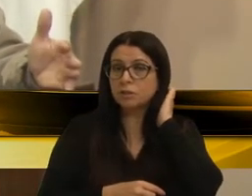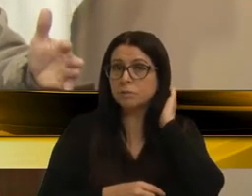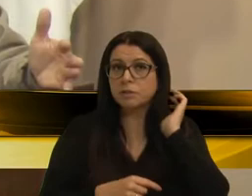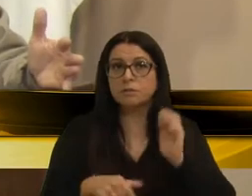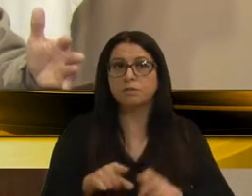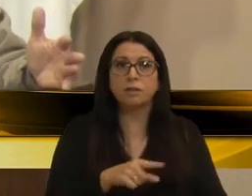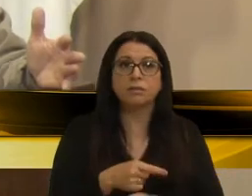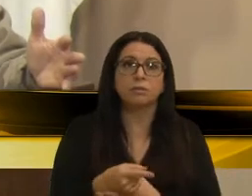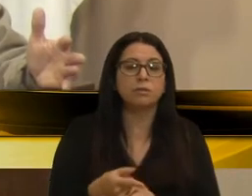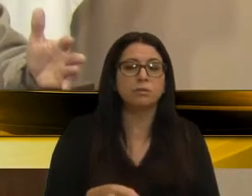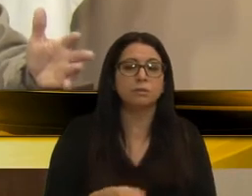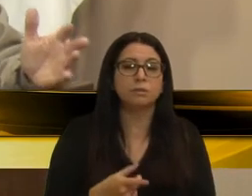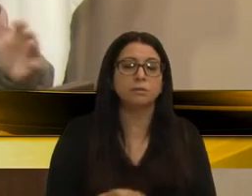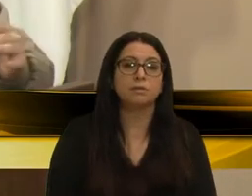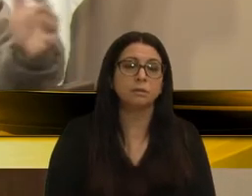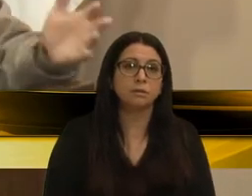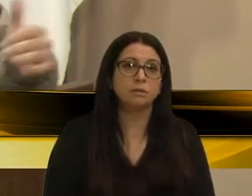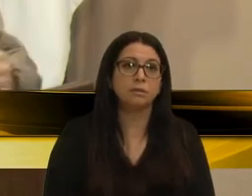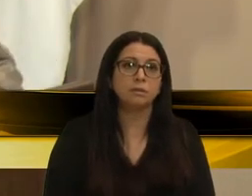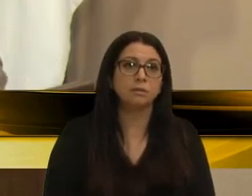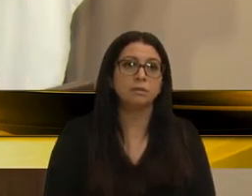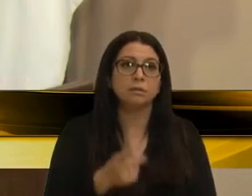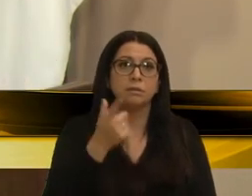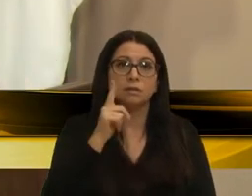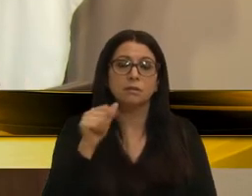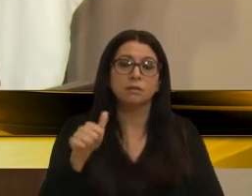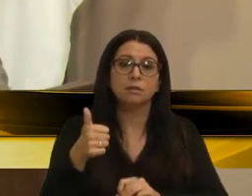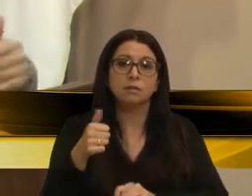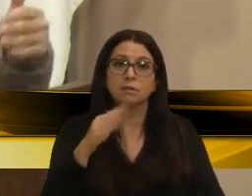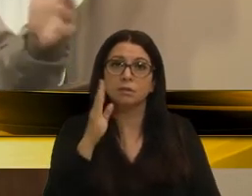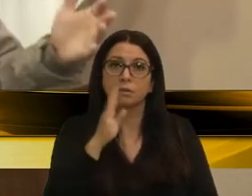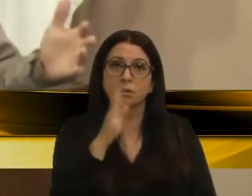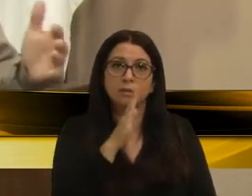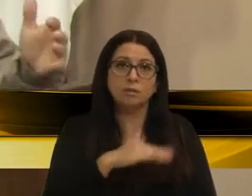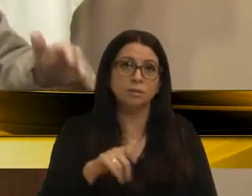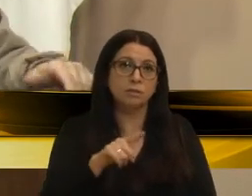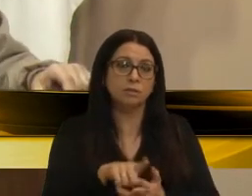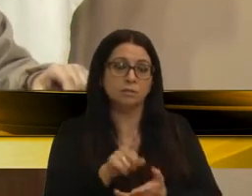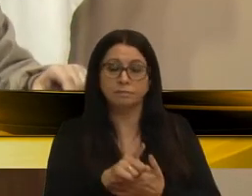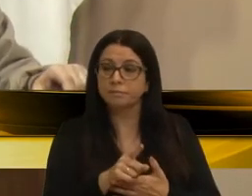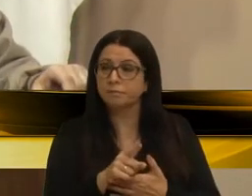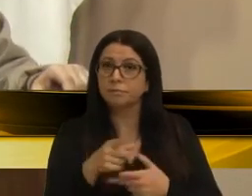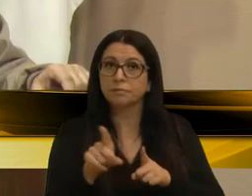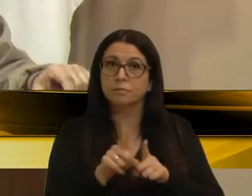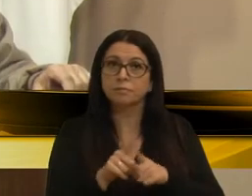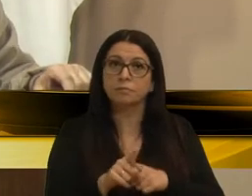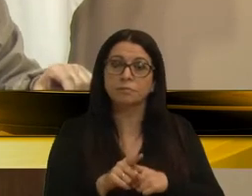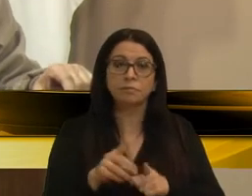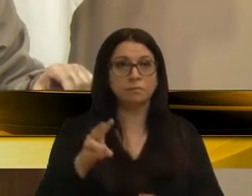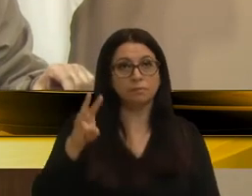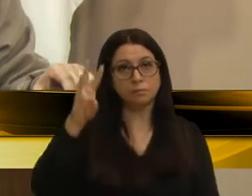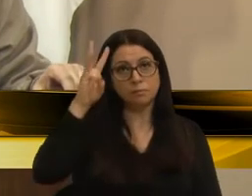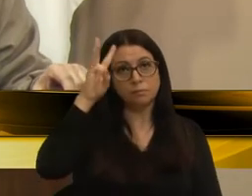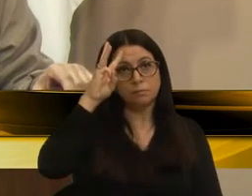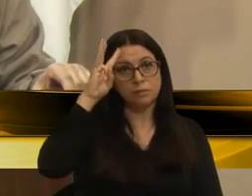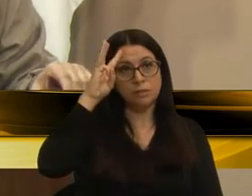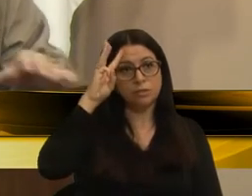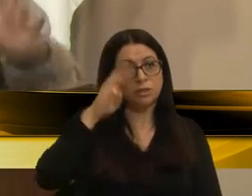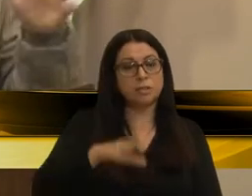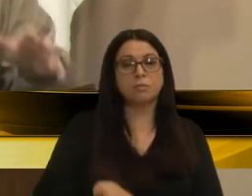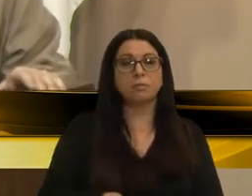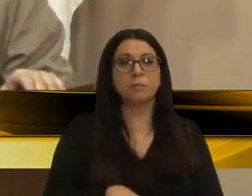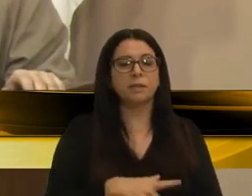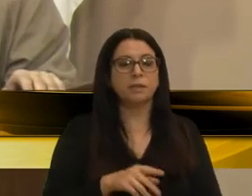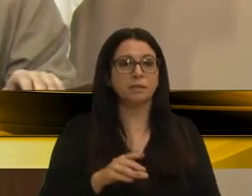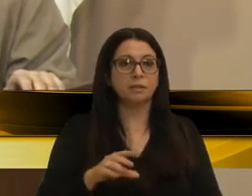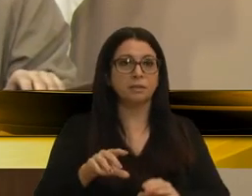a gente conseguir ver se é melhor em regime de urgência na quinta, ou esperar a mobilização deles na terça-feira, para a gente lotar a Câmara de Vereadores